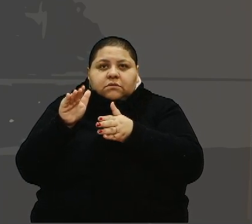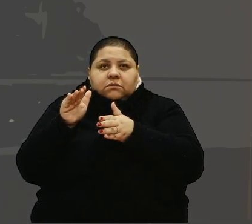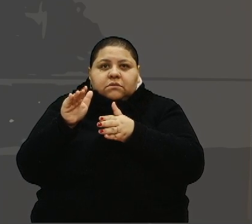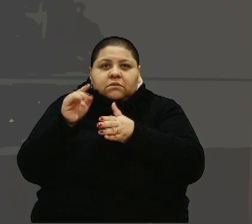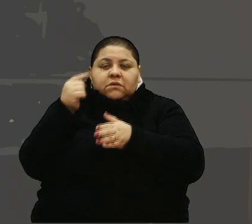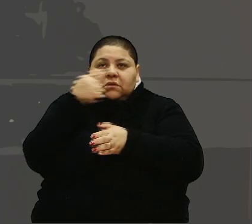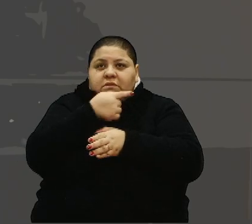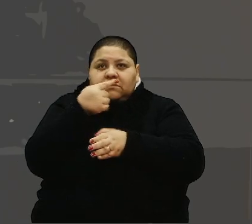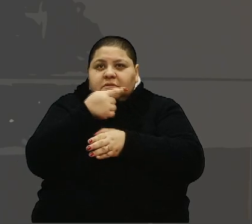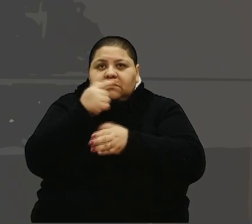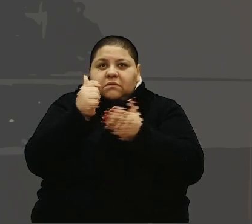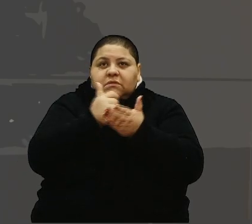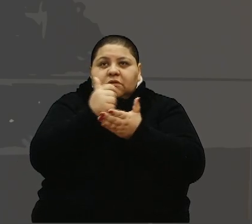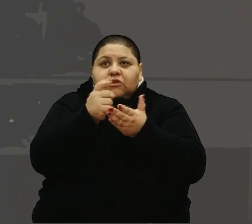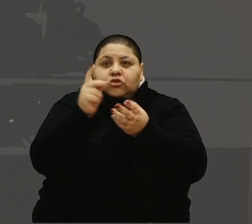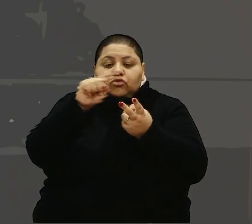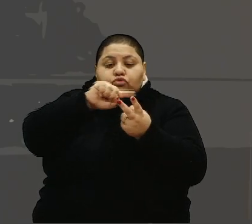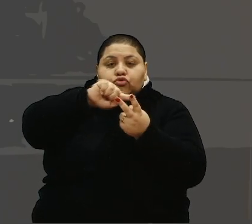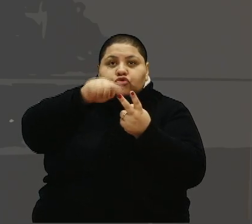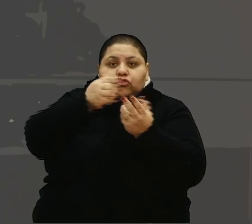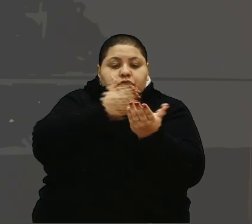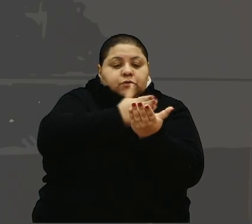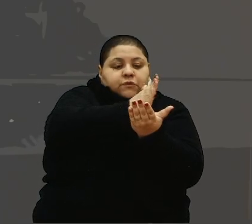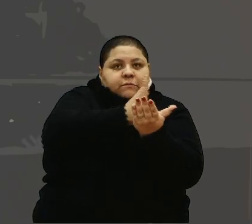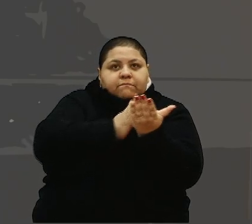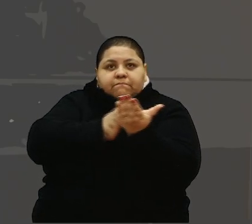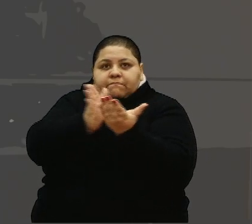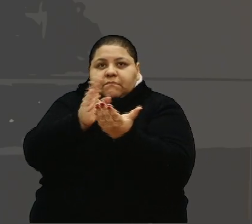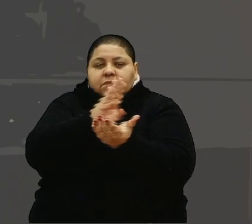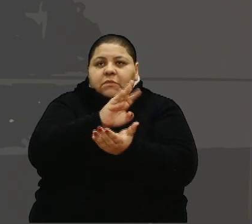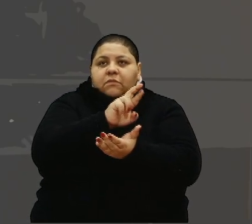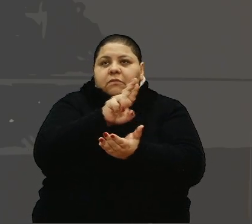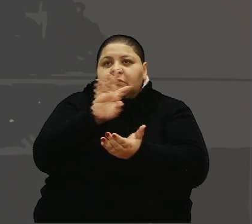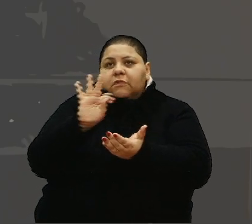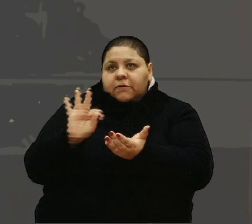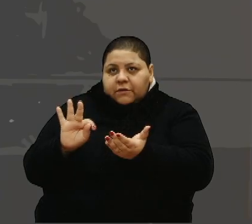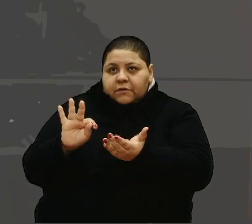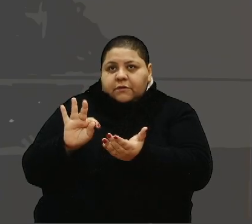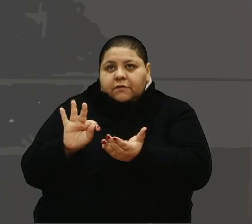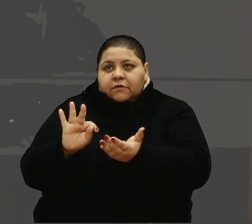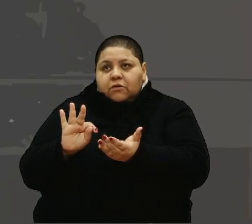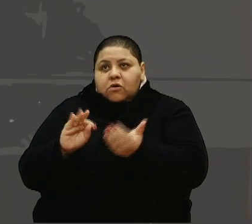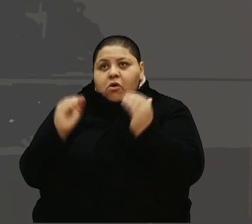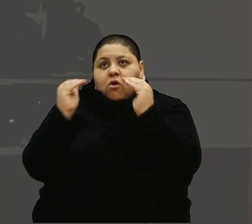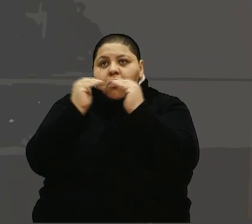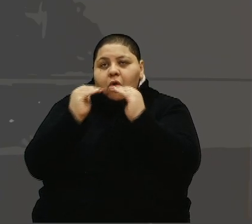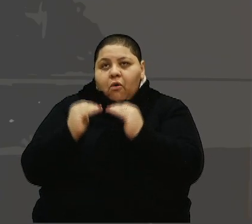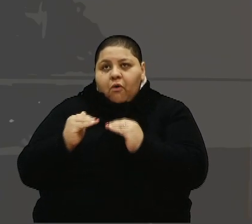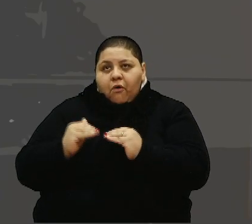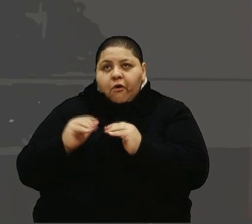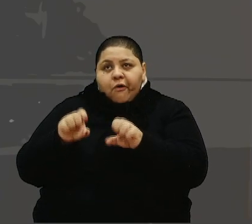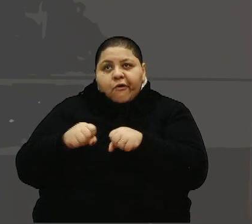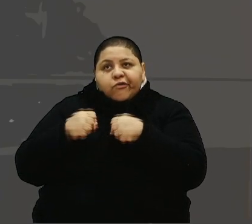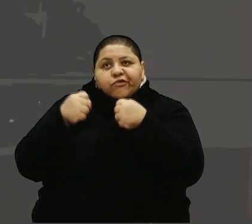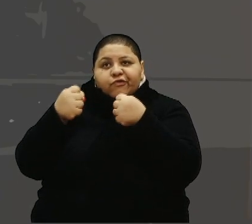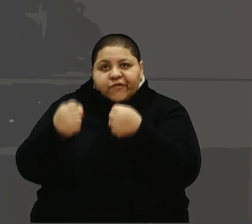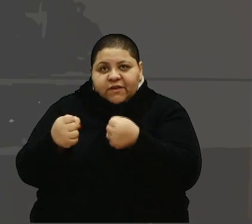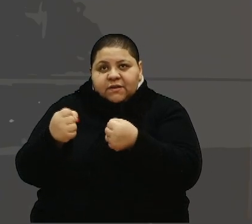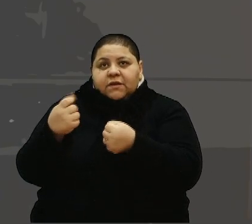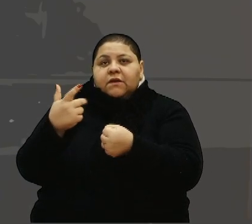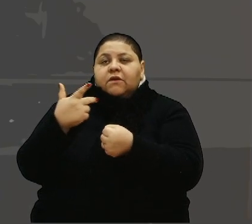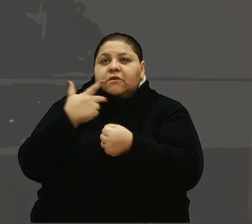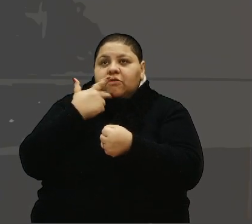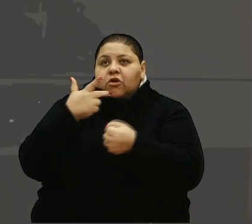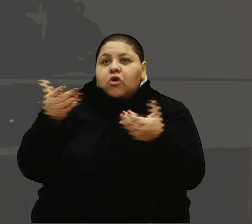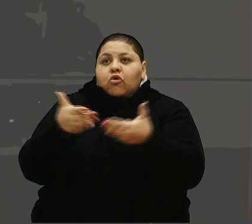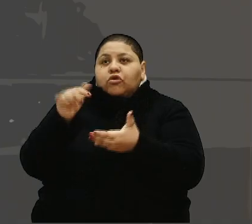Isso basicamente nos 2 eixões, tá? O BRT, dialogando com a defesa que eu tenho feito, de que